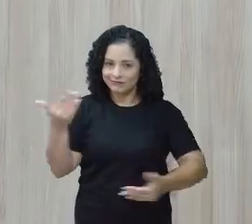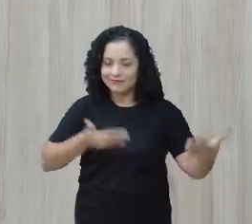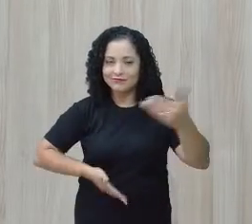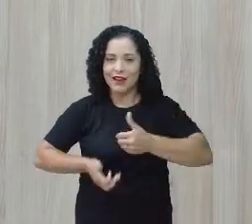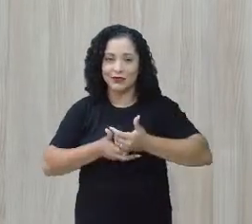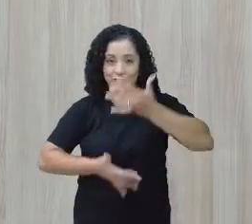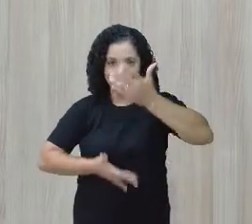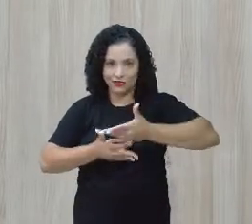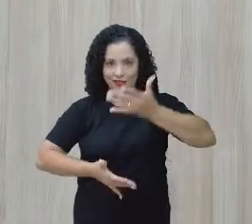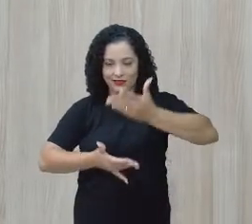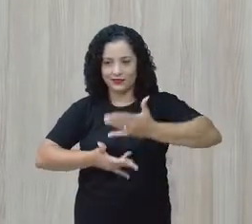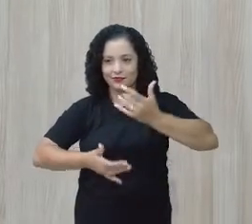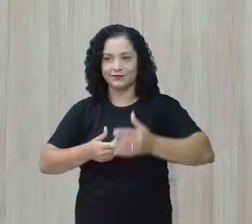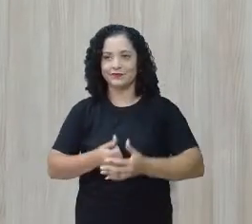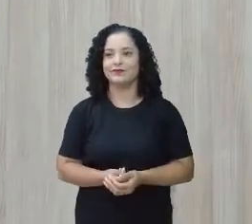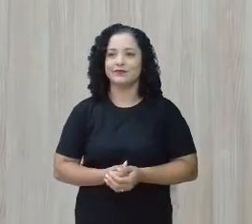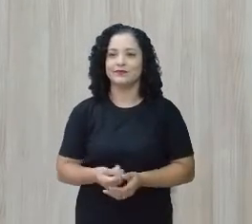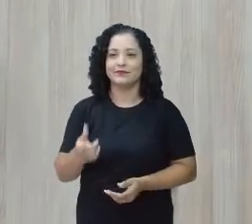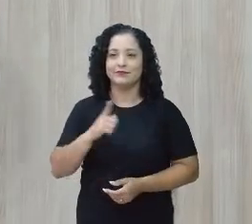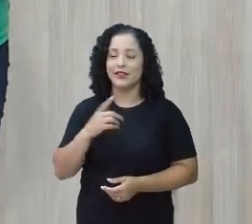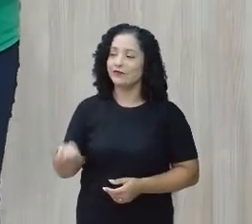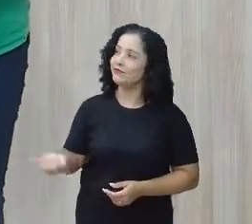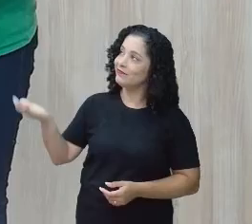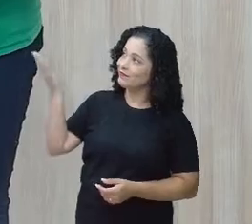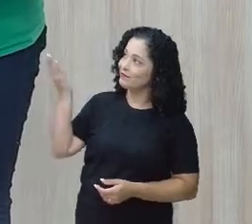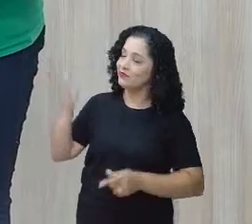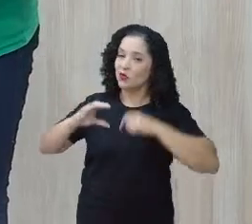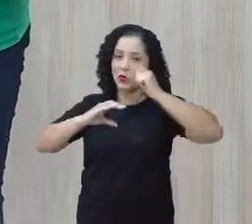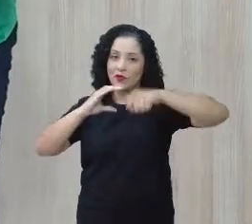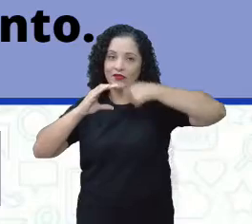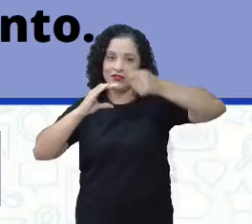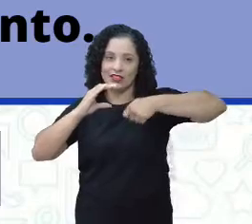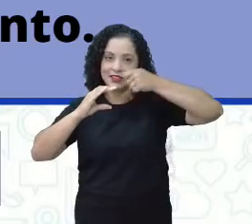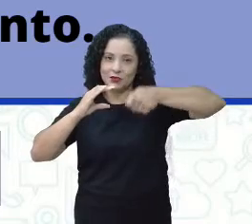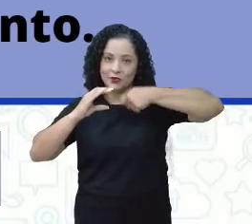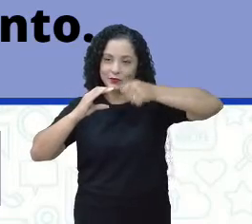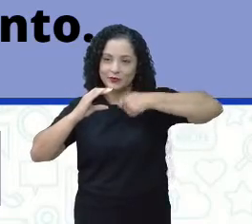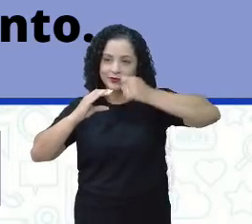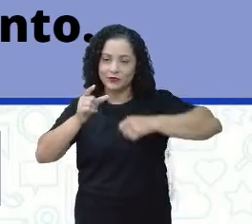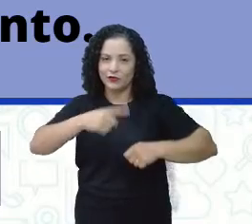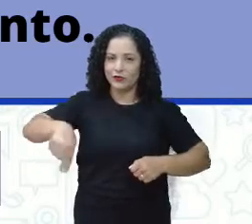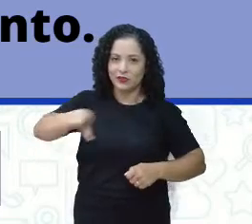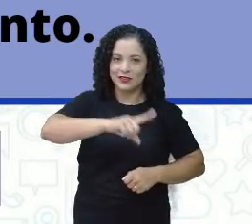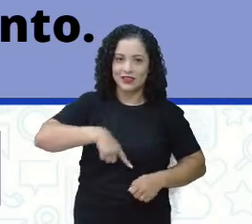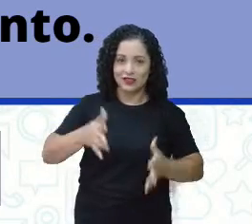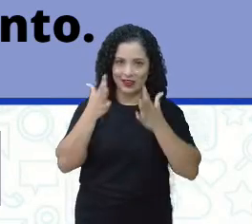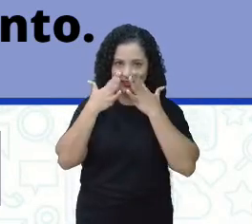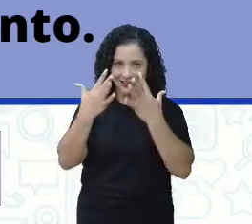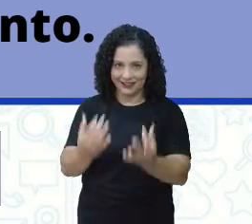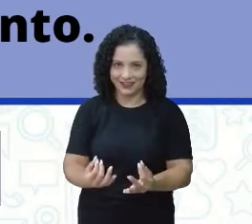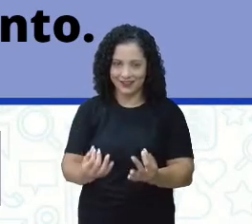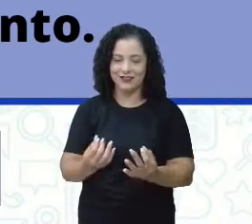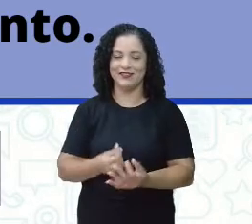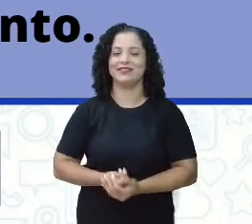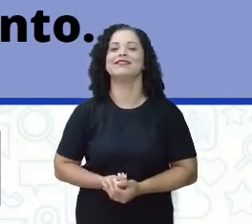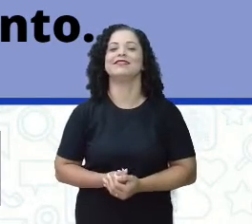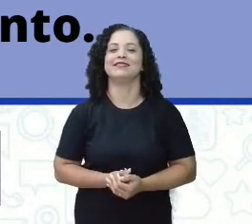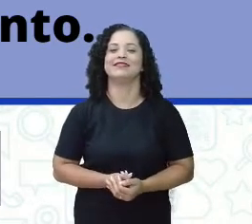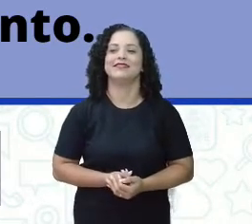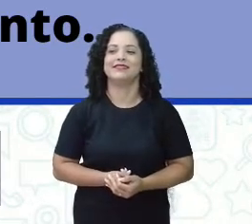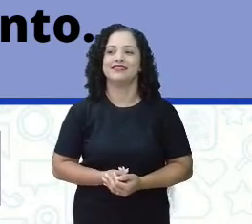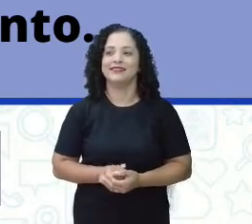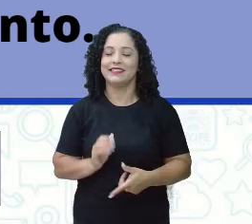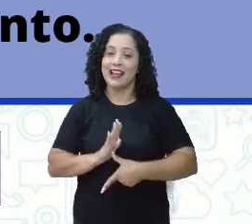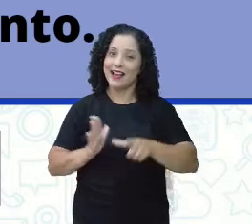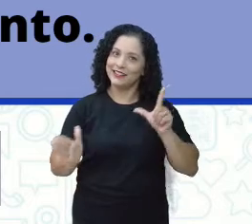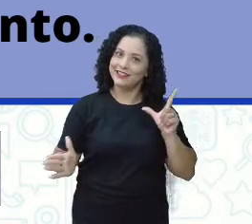no chat. Eu estou colocando aqui um vídeo, né? Quero que vocês prestem atenção até mesmo antes de eu